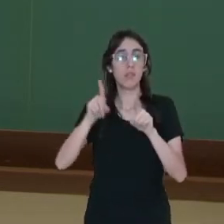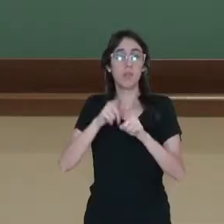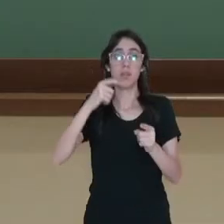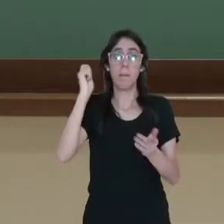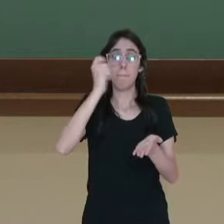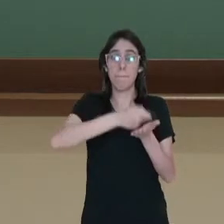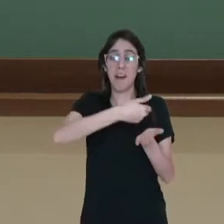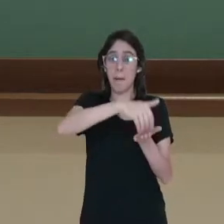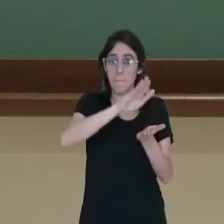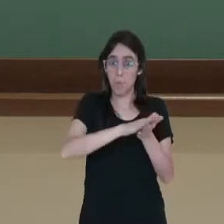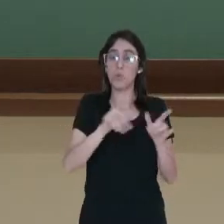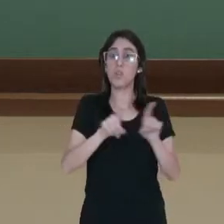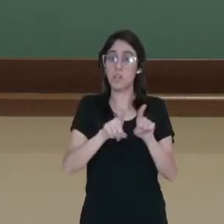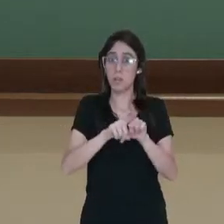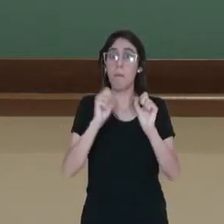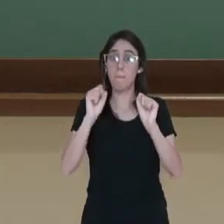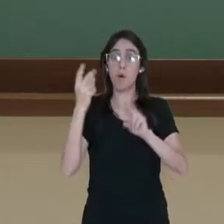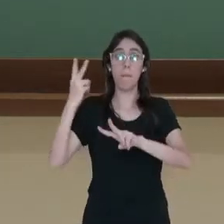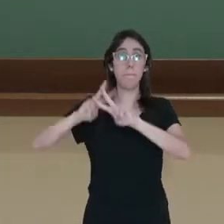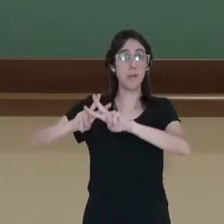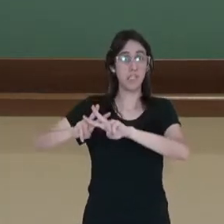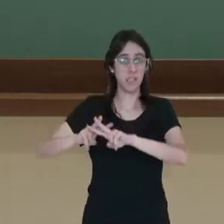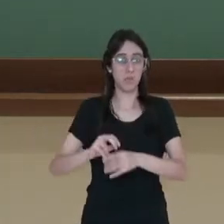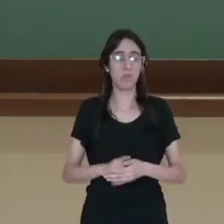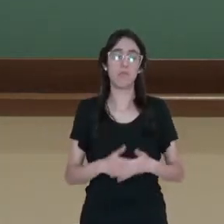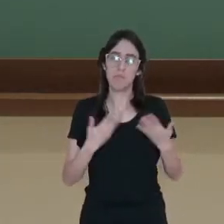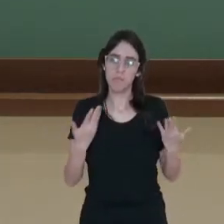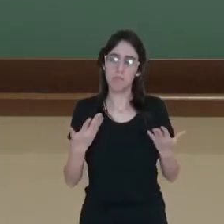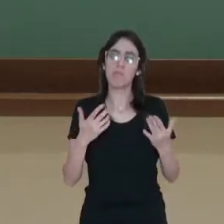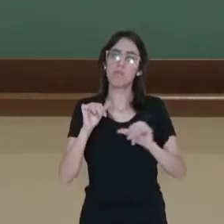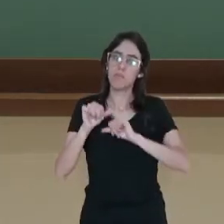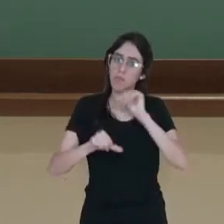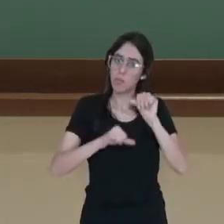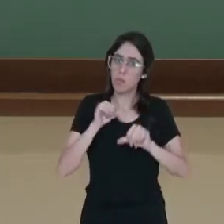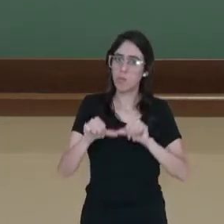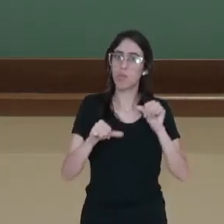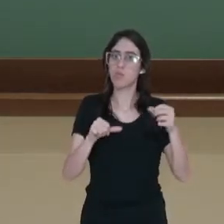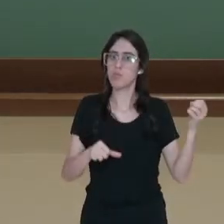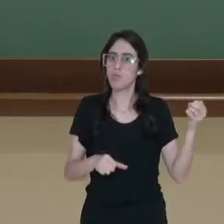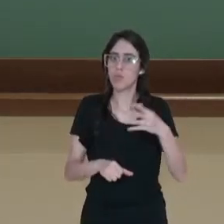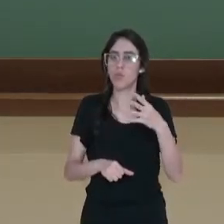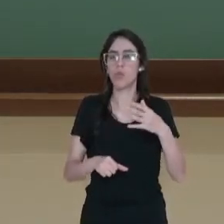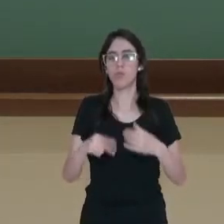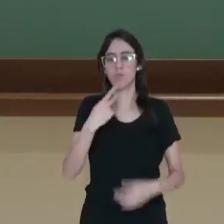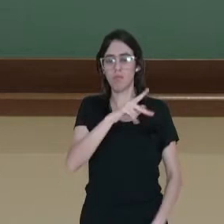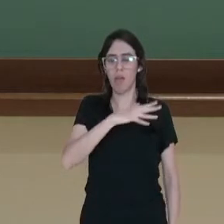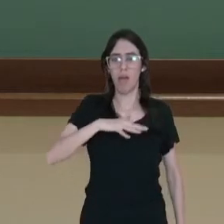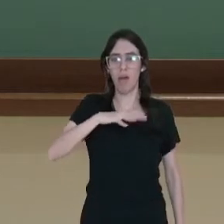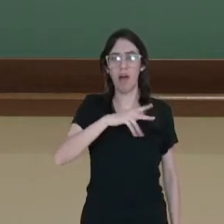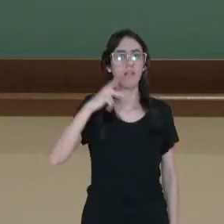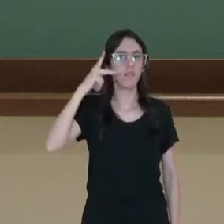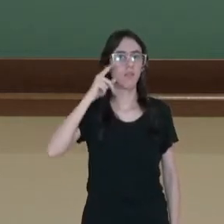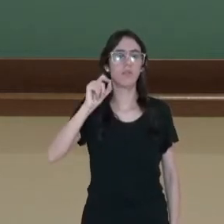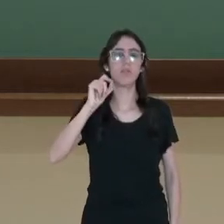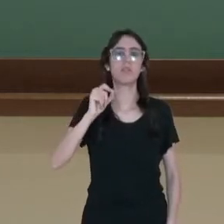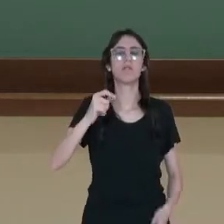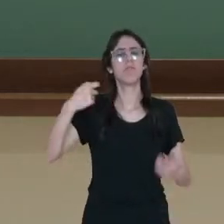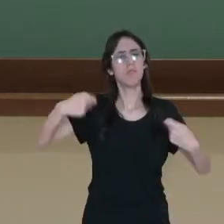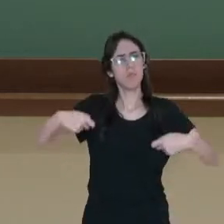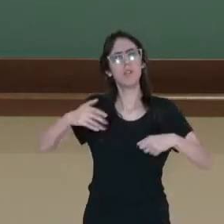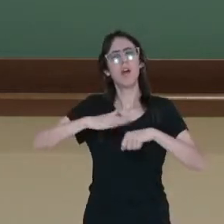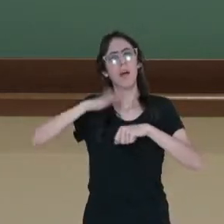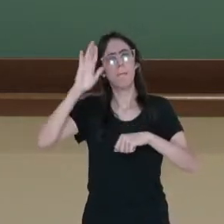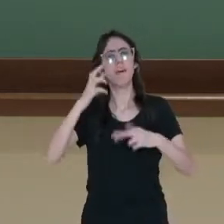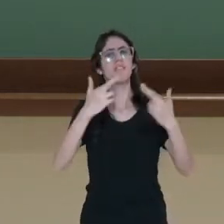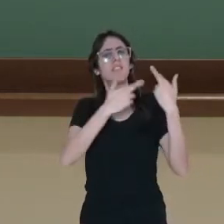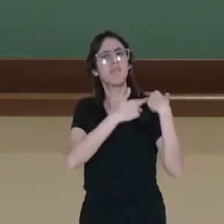e prisão. Portanto, uma mudança aí no cenário político brasileiro, exigindo maior responsabilidade